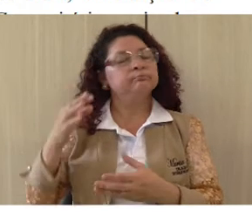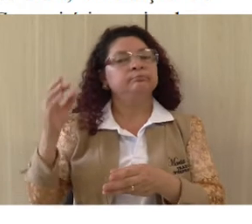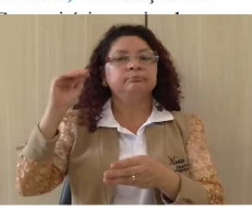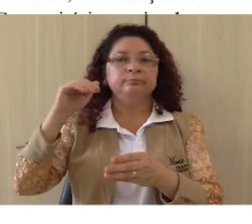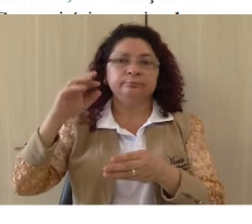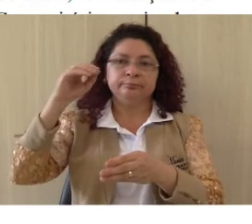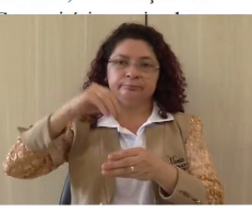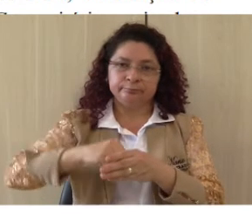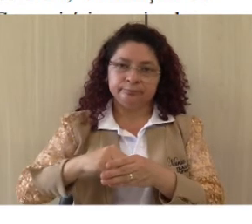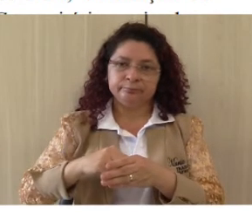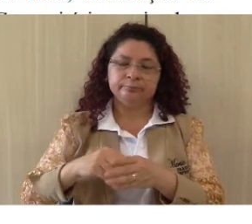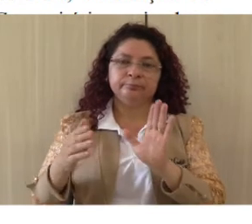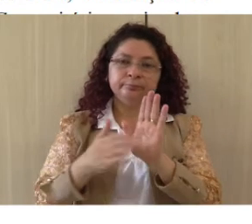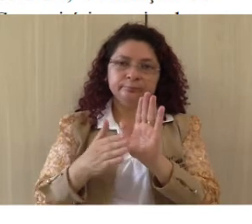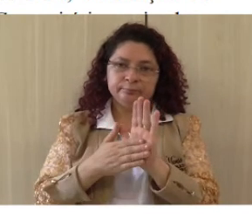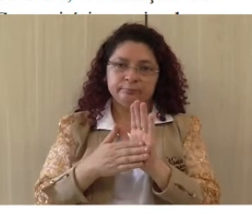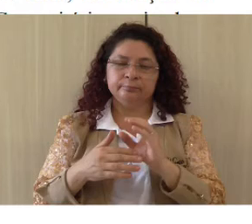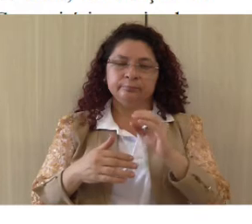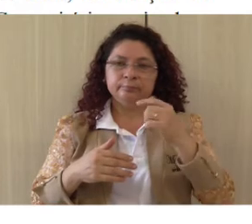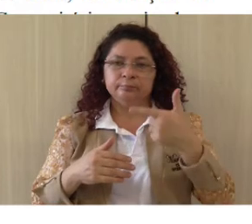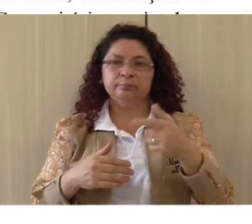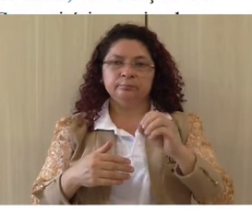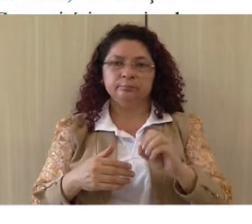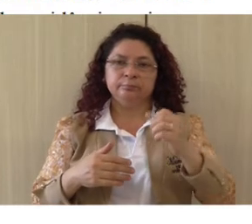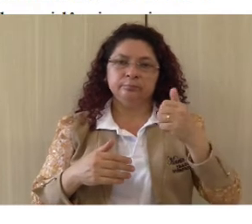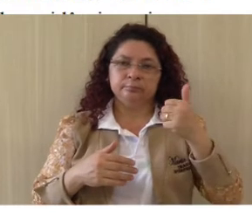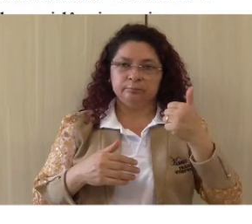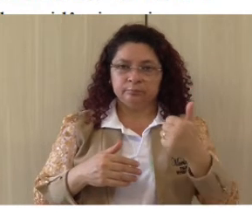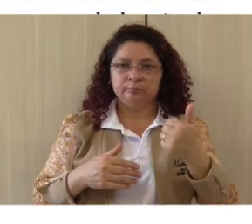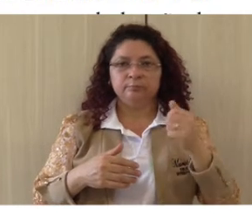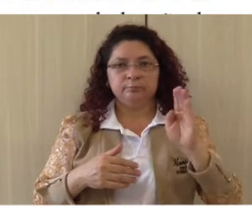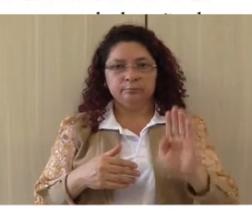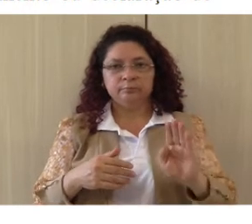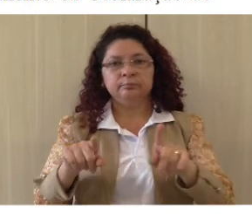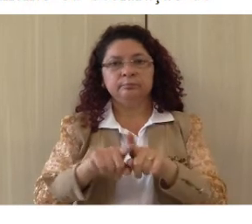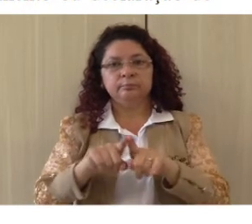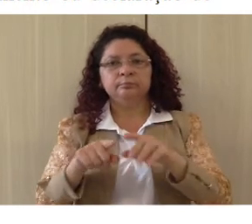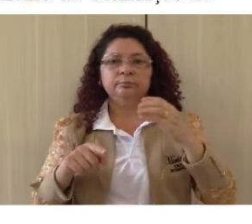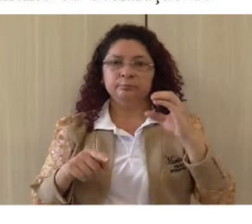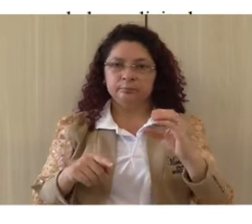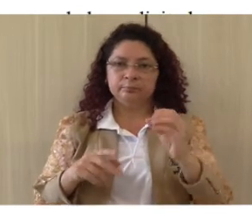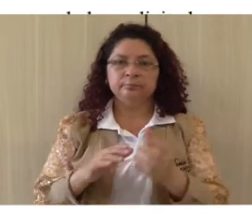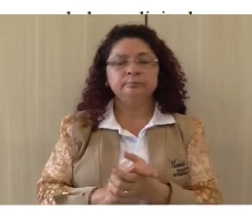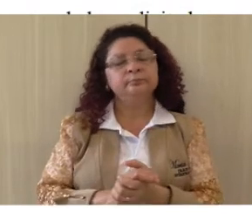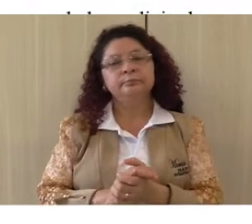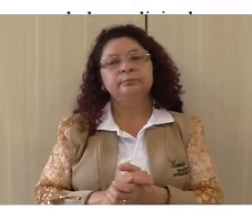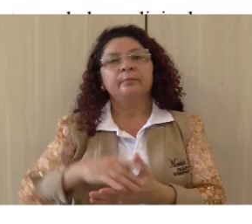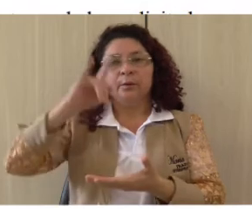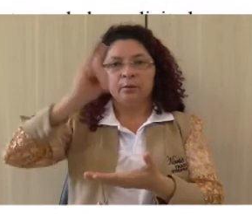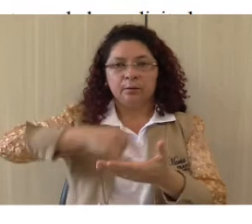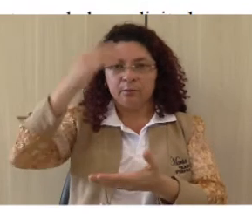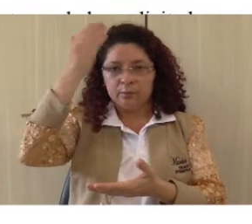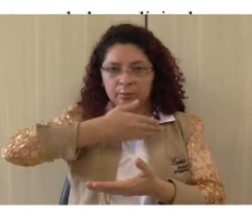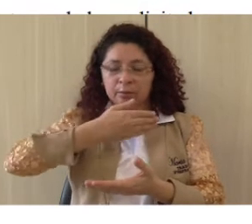de acordo com os itens 2.1b e 2.1c. C. Comprovantes de residência